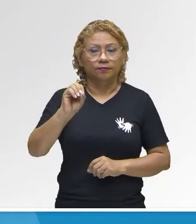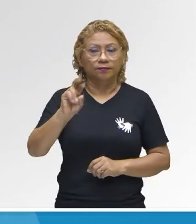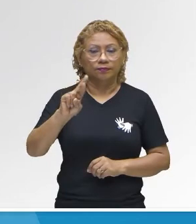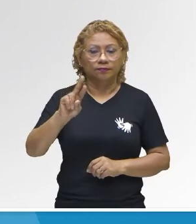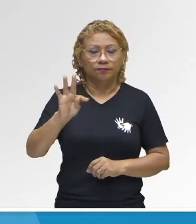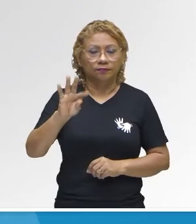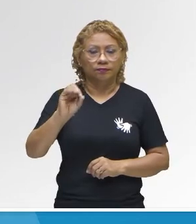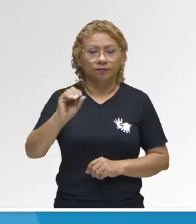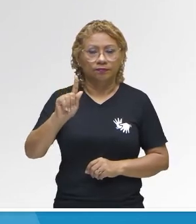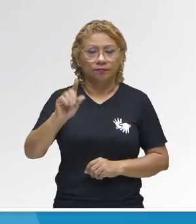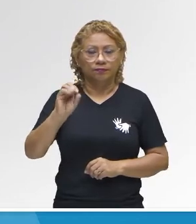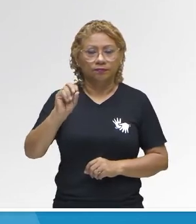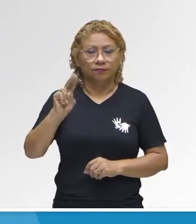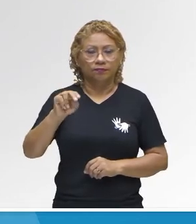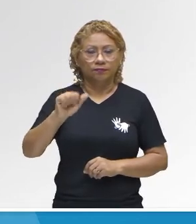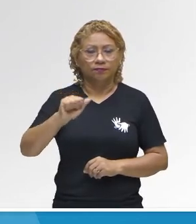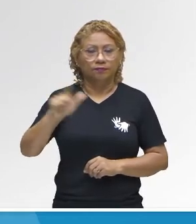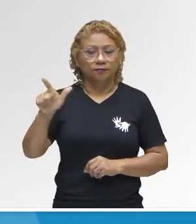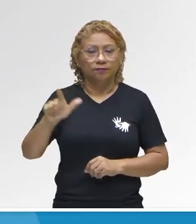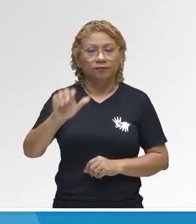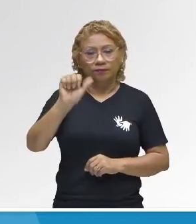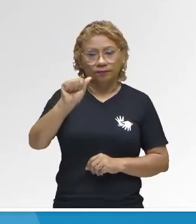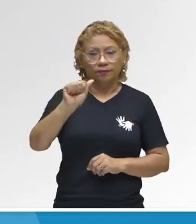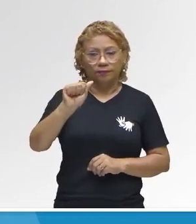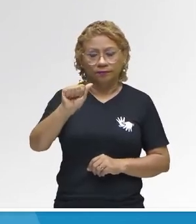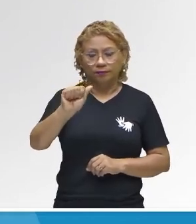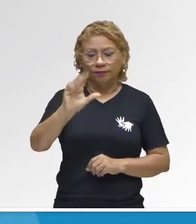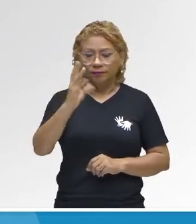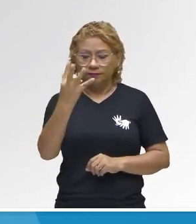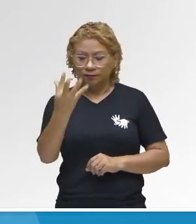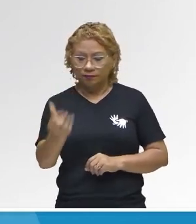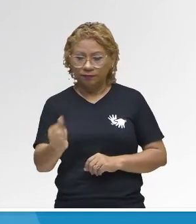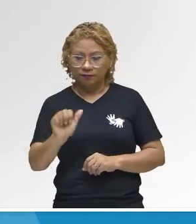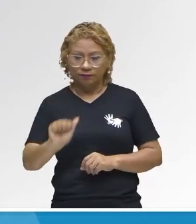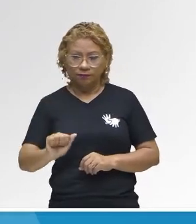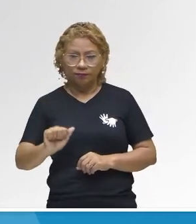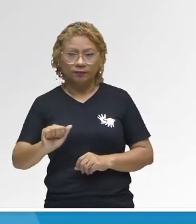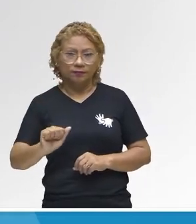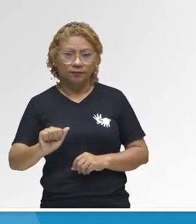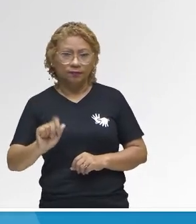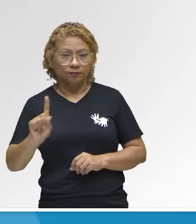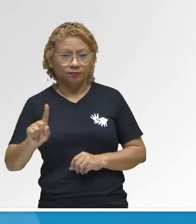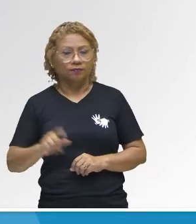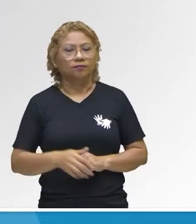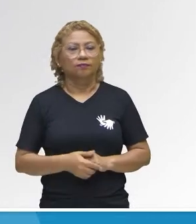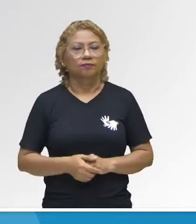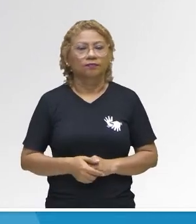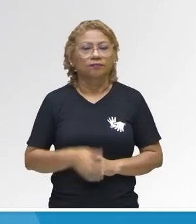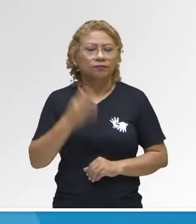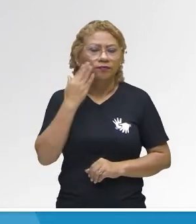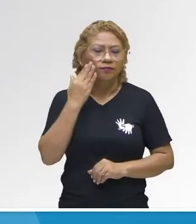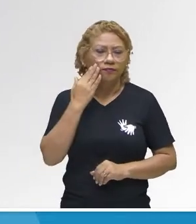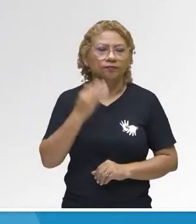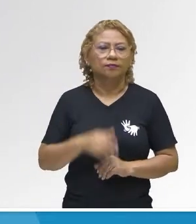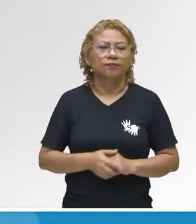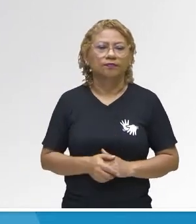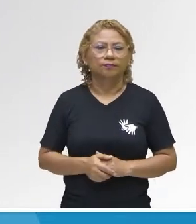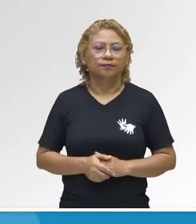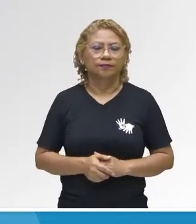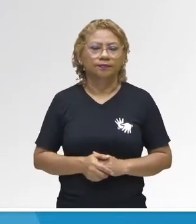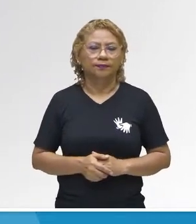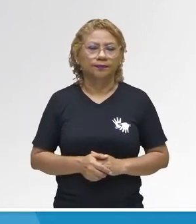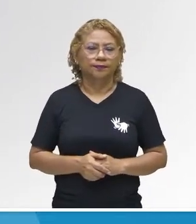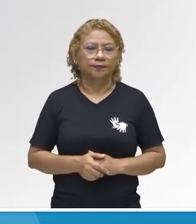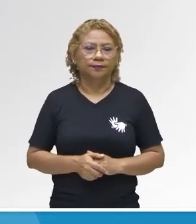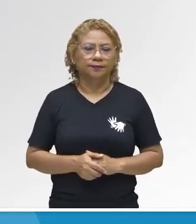ok? E assim por diante. Vamos fazer um exemplo? Vamos lá no quadro para a gente verificar como é que funciona